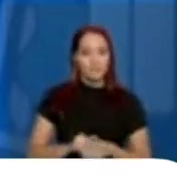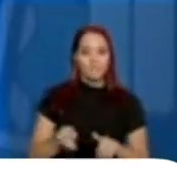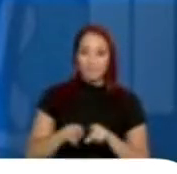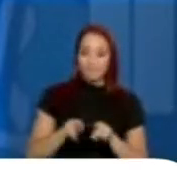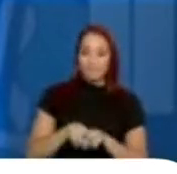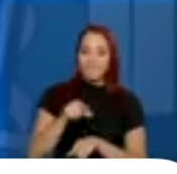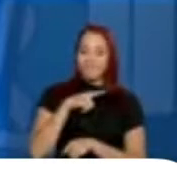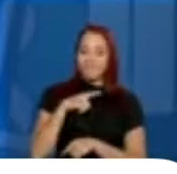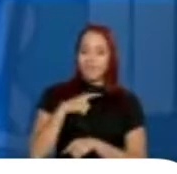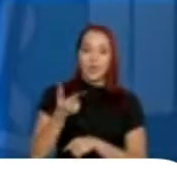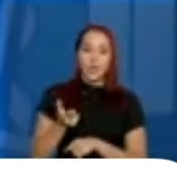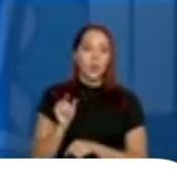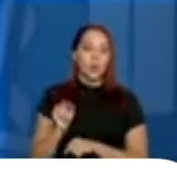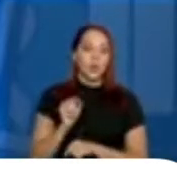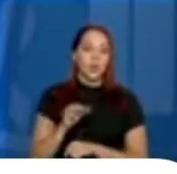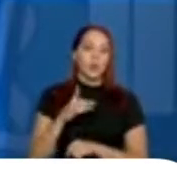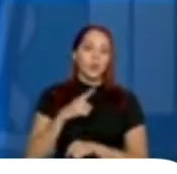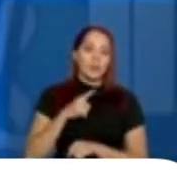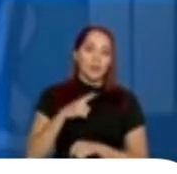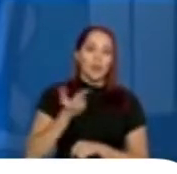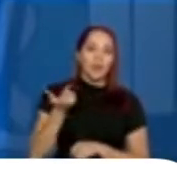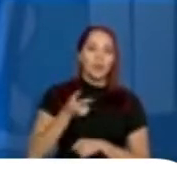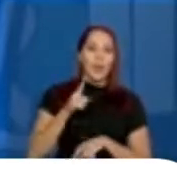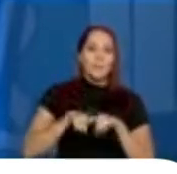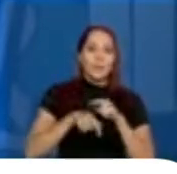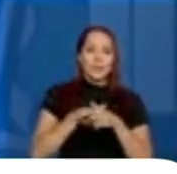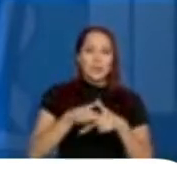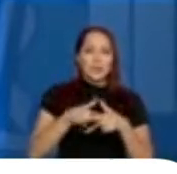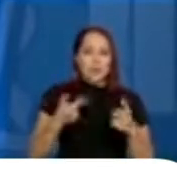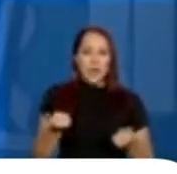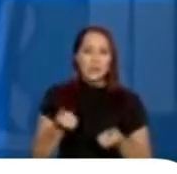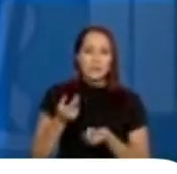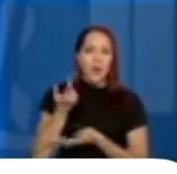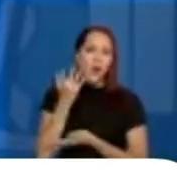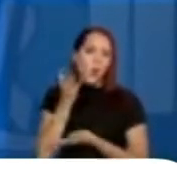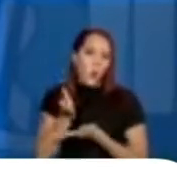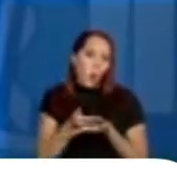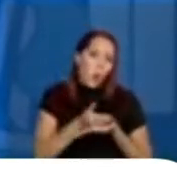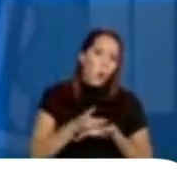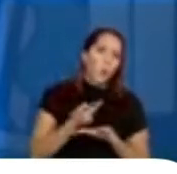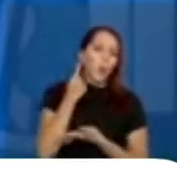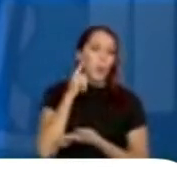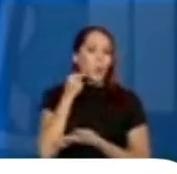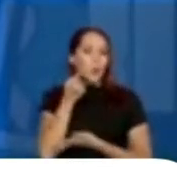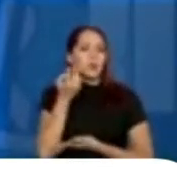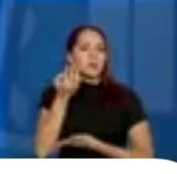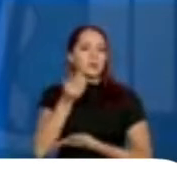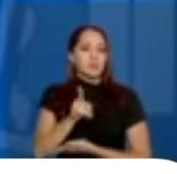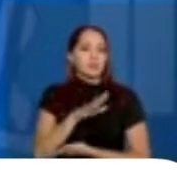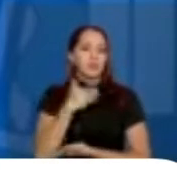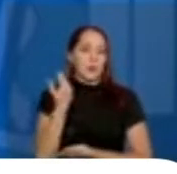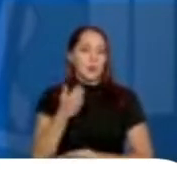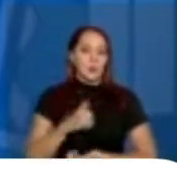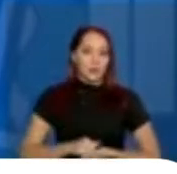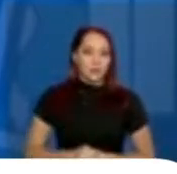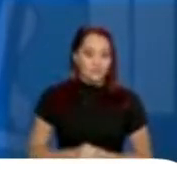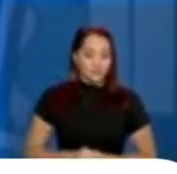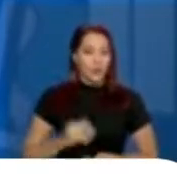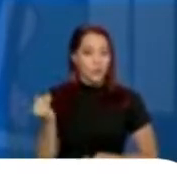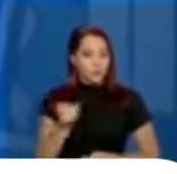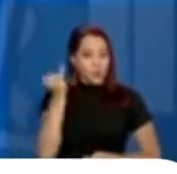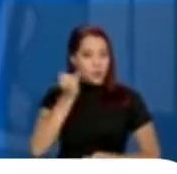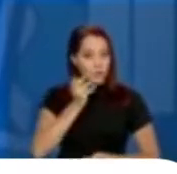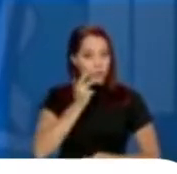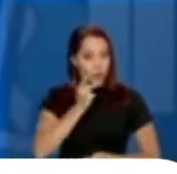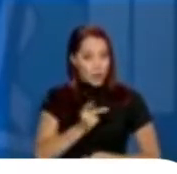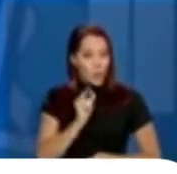a disponibilidade, os materiais para a coleta desses óbitos. No entanto, é importante destacar